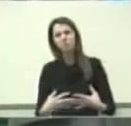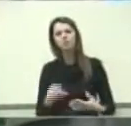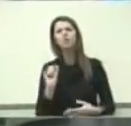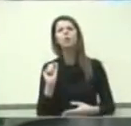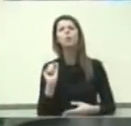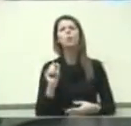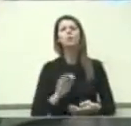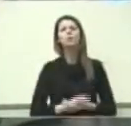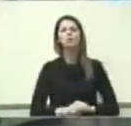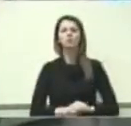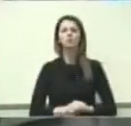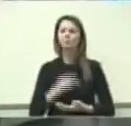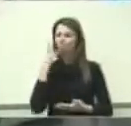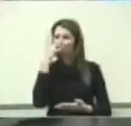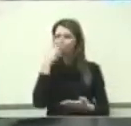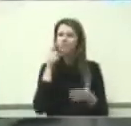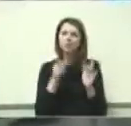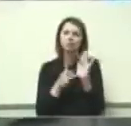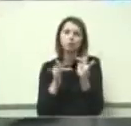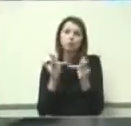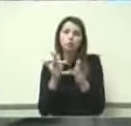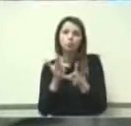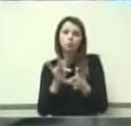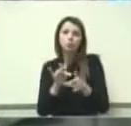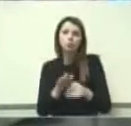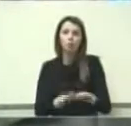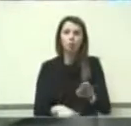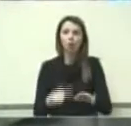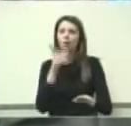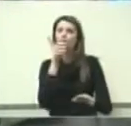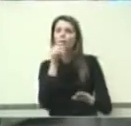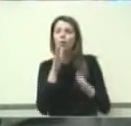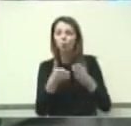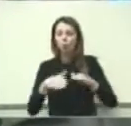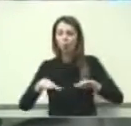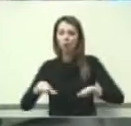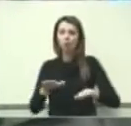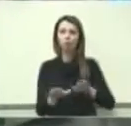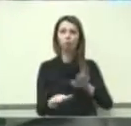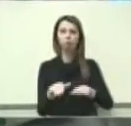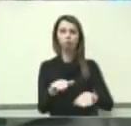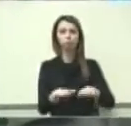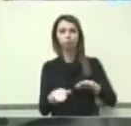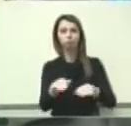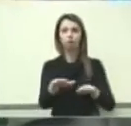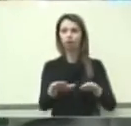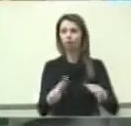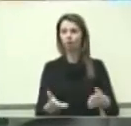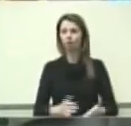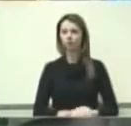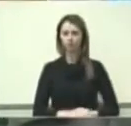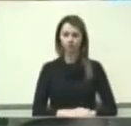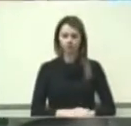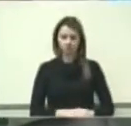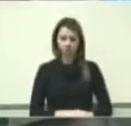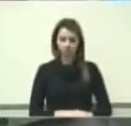aquele Episódio tão lindo quando Jesus anda por cima das águas no mar da Galileia